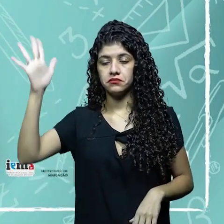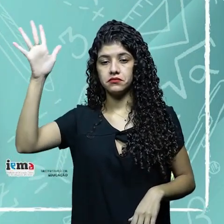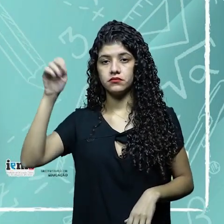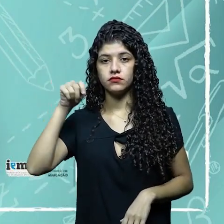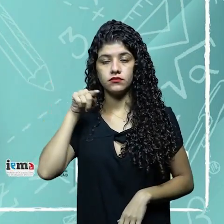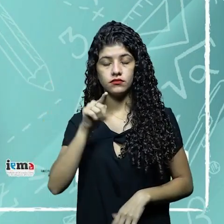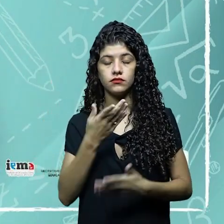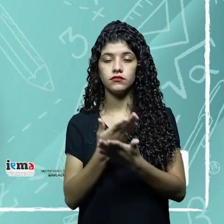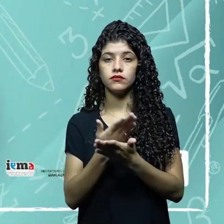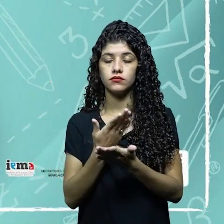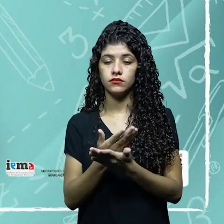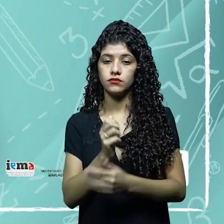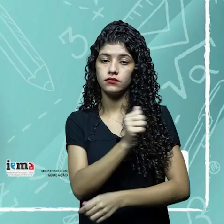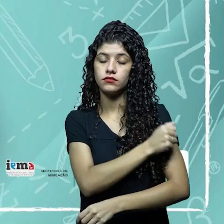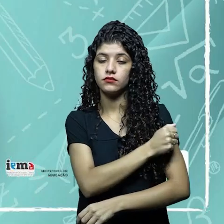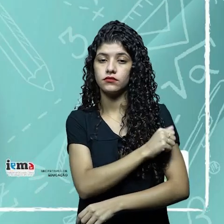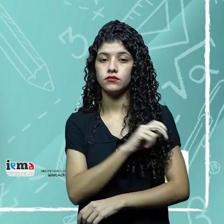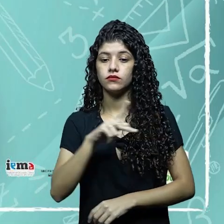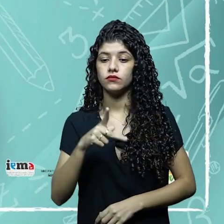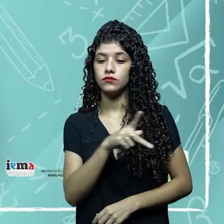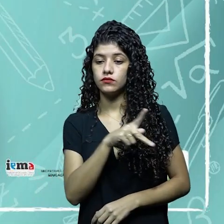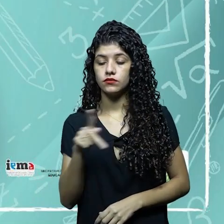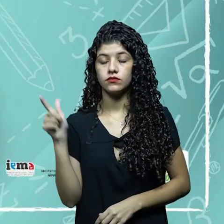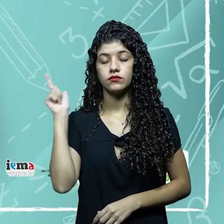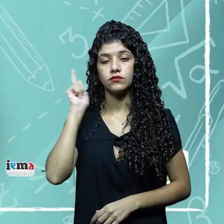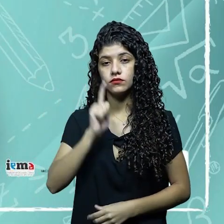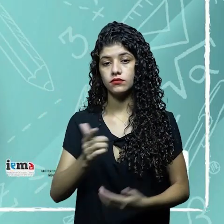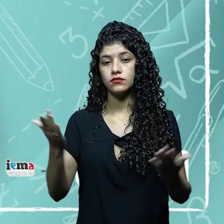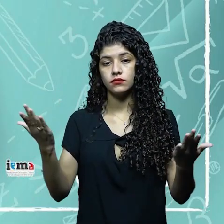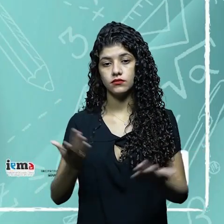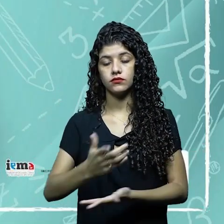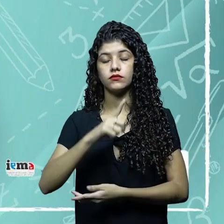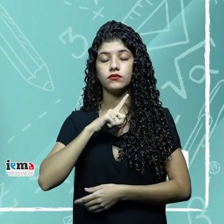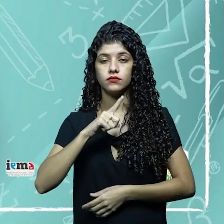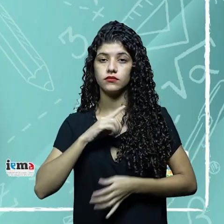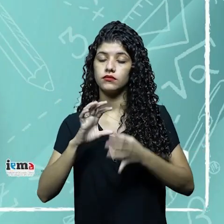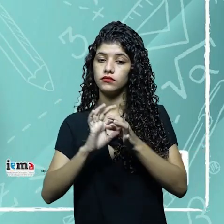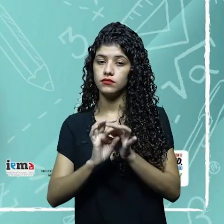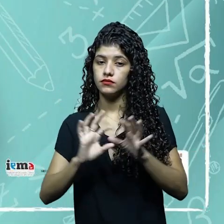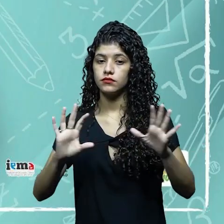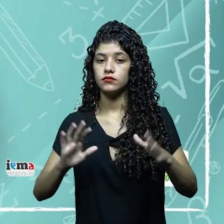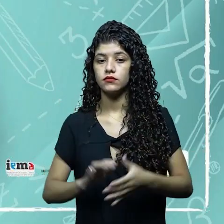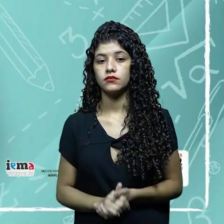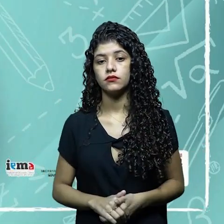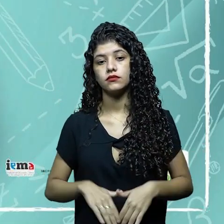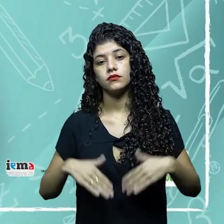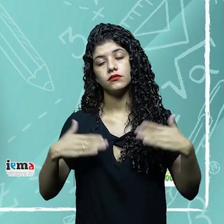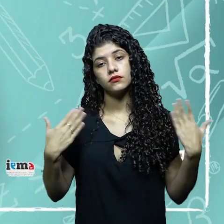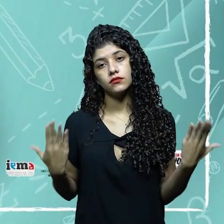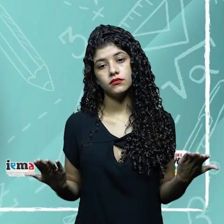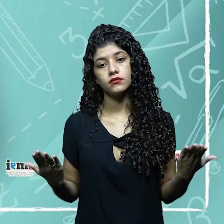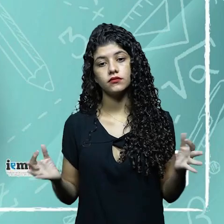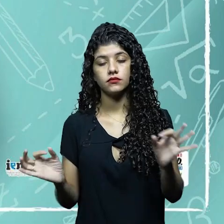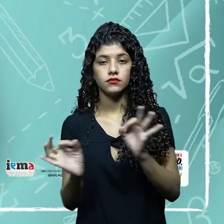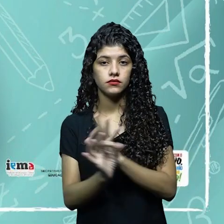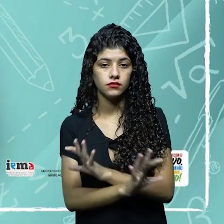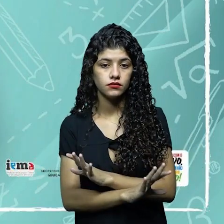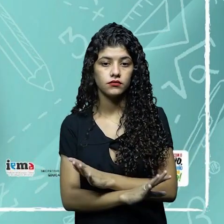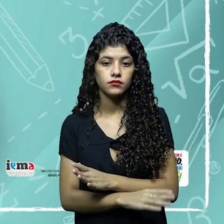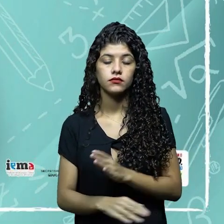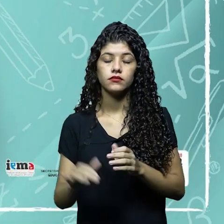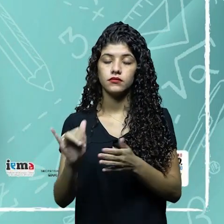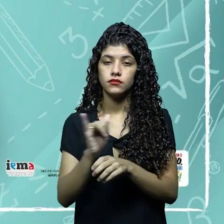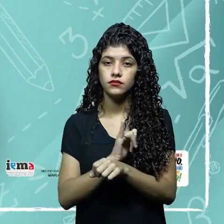você, como estudante ou professor, você consegue hoje ter essa possibilidade. Então, gente,